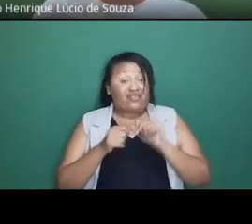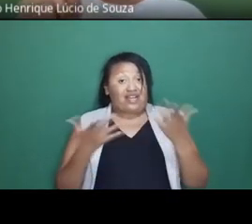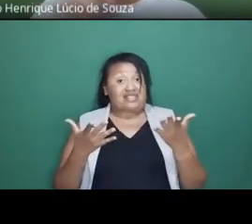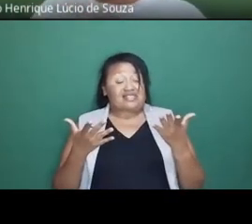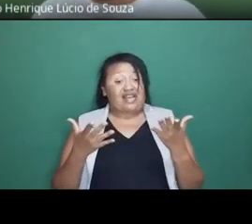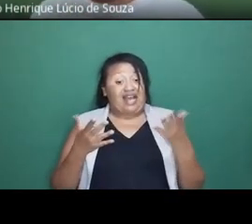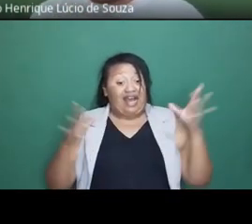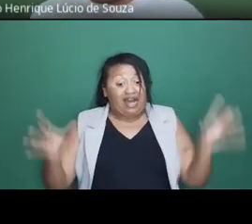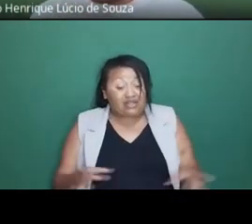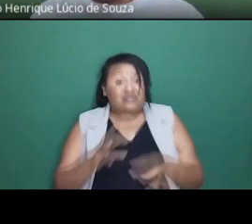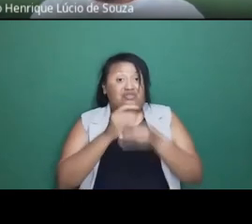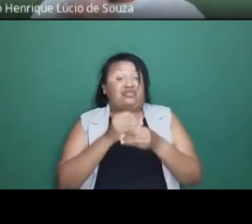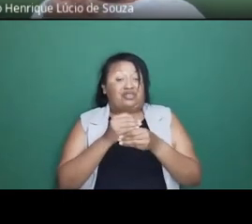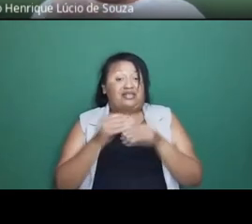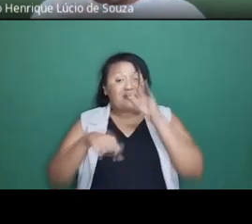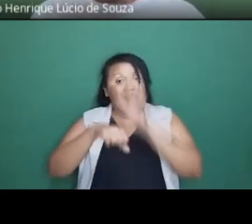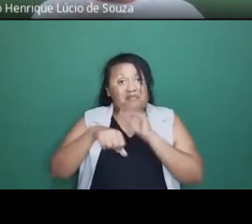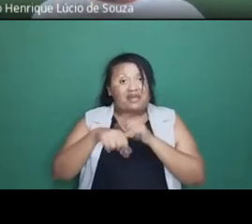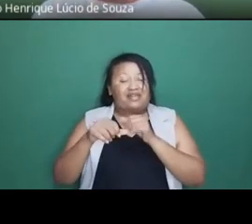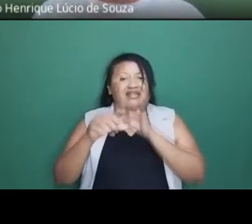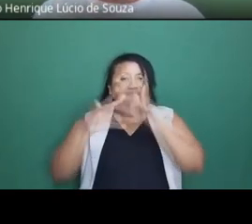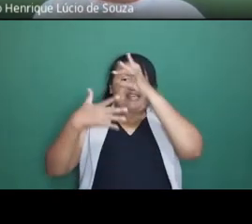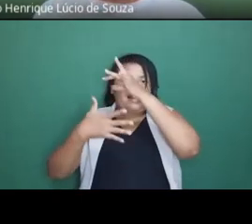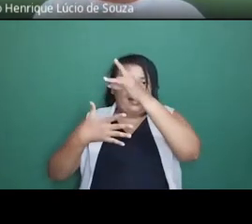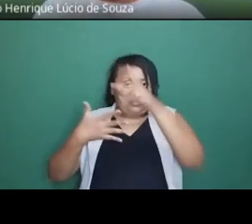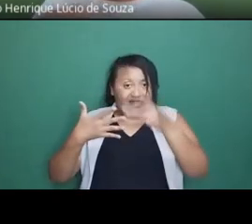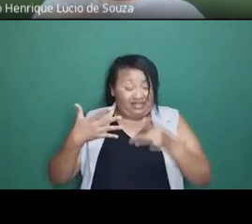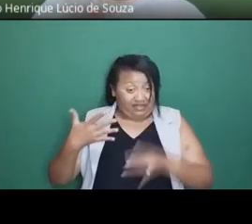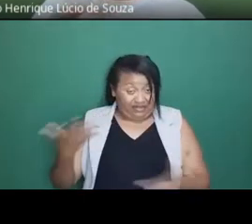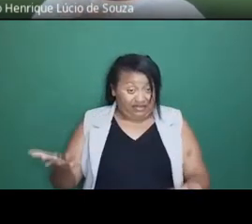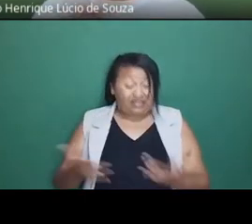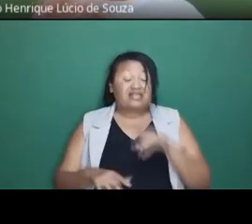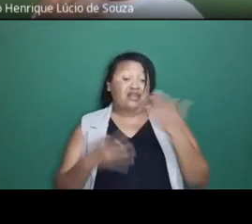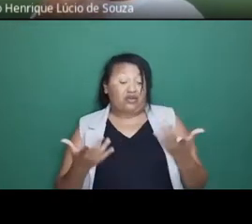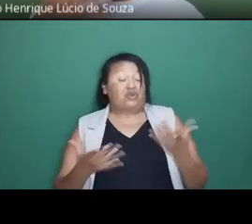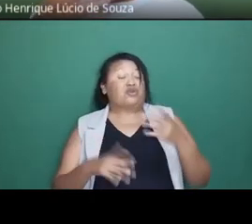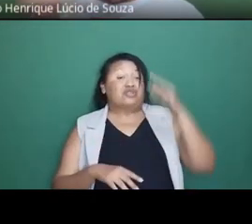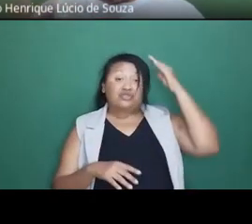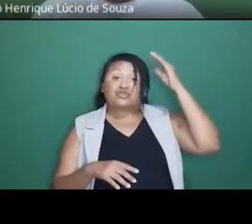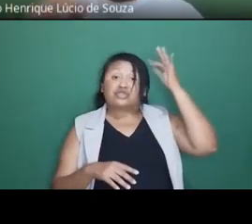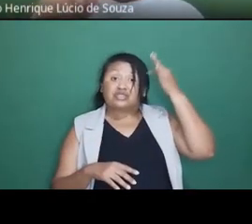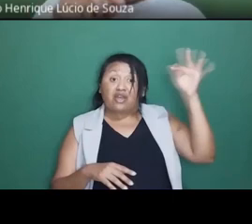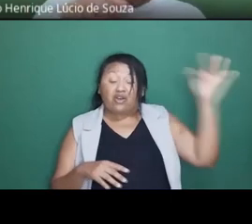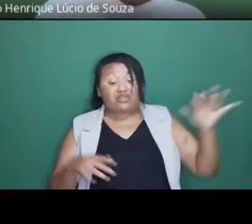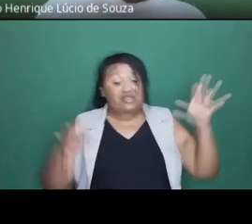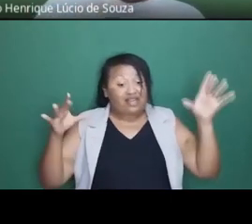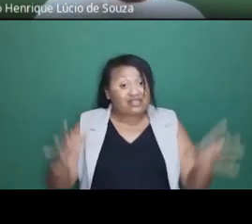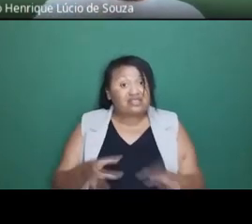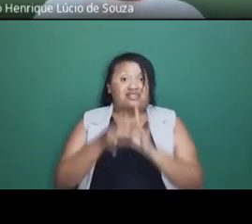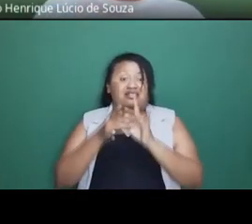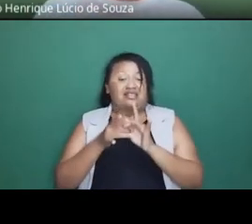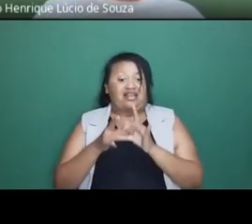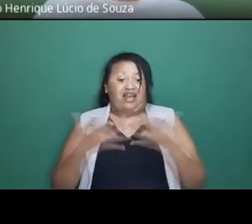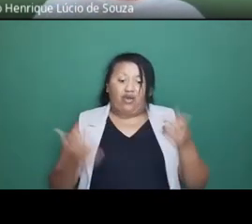que se pedem em cada item Então são três teóricos que ele pede que associamos a cada item um